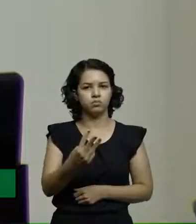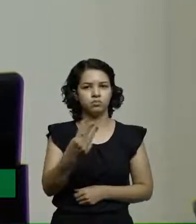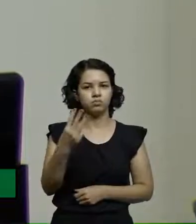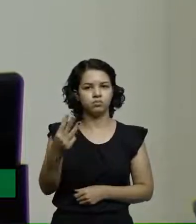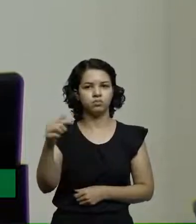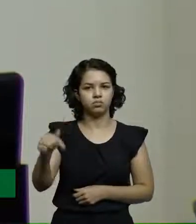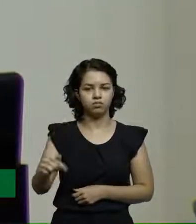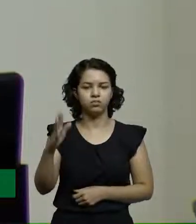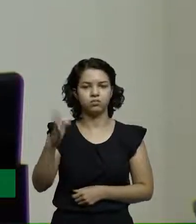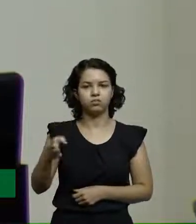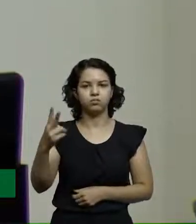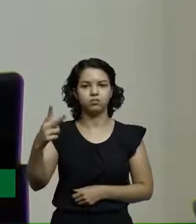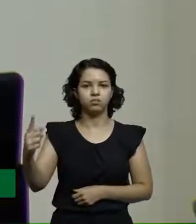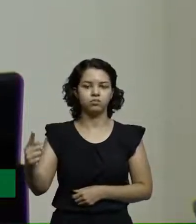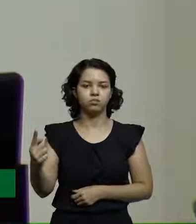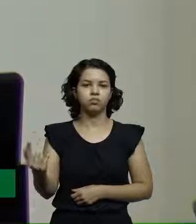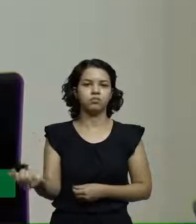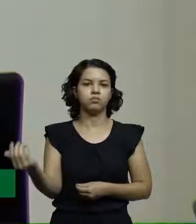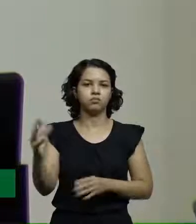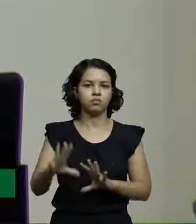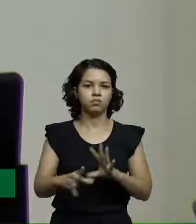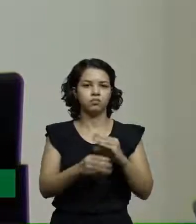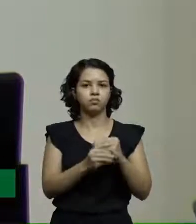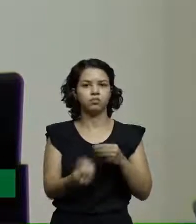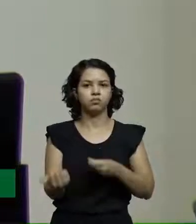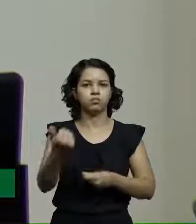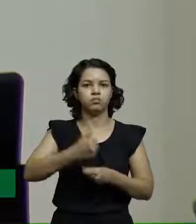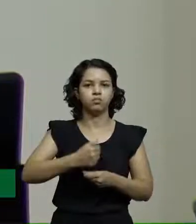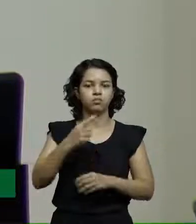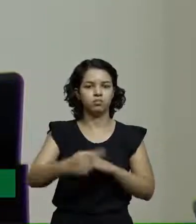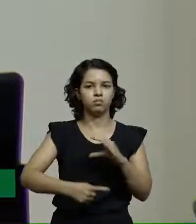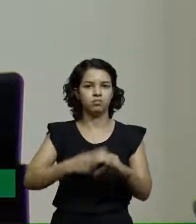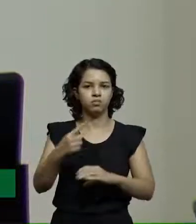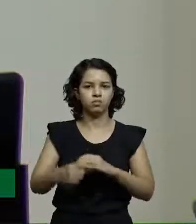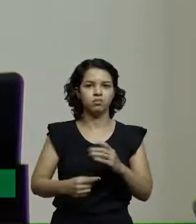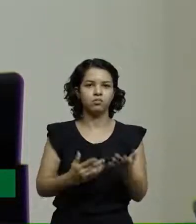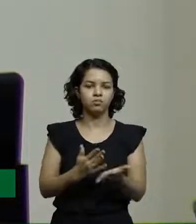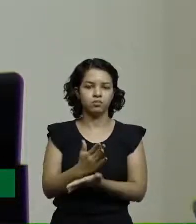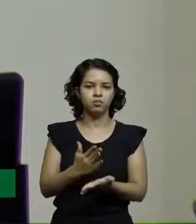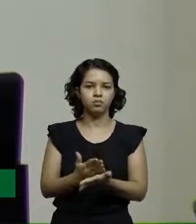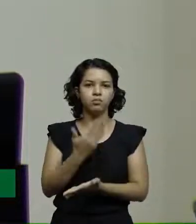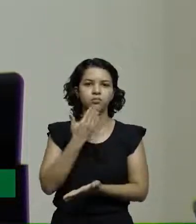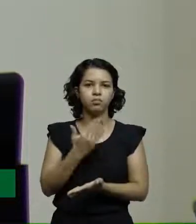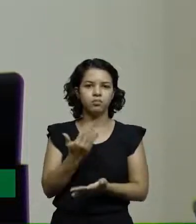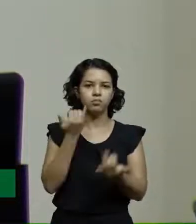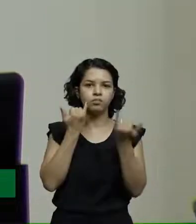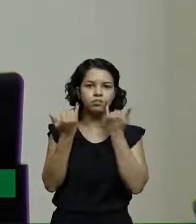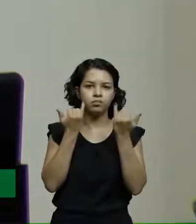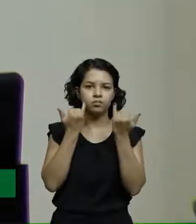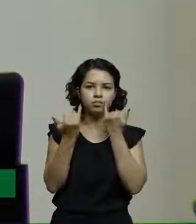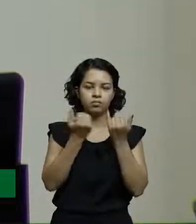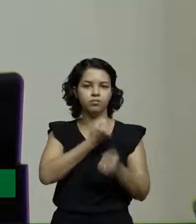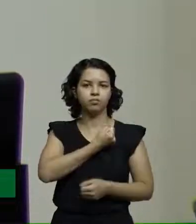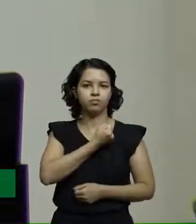337/2021, com emenda substitutiva global. Na sequência, foram aprovados os pedidos de informação número